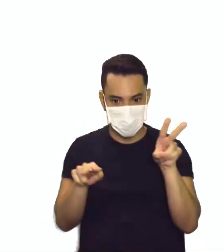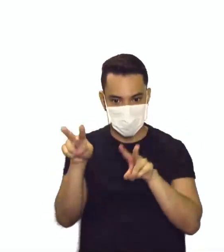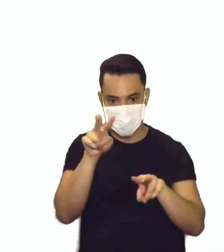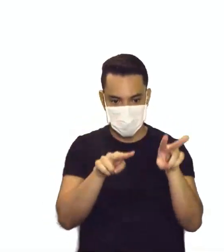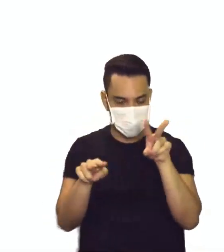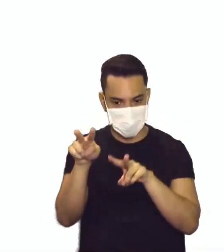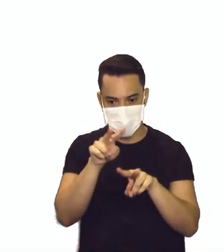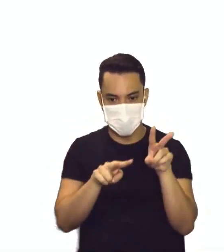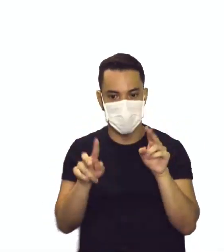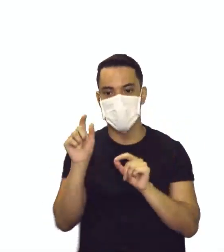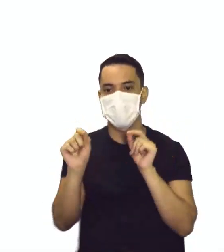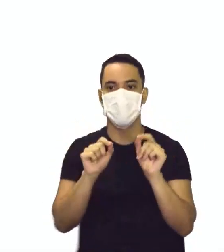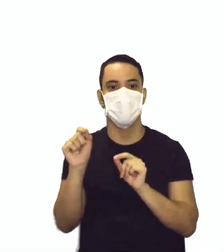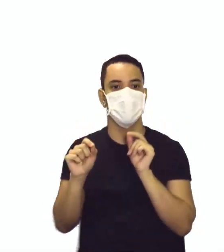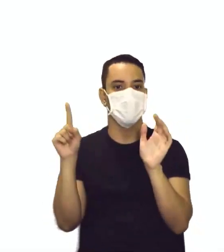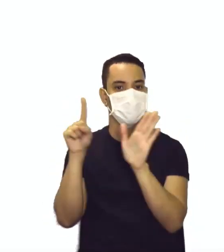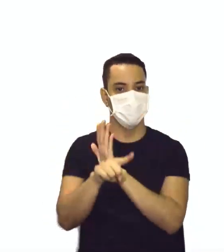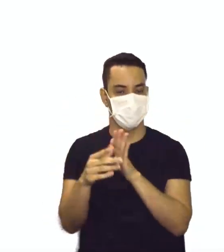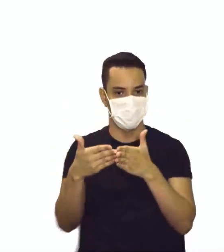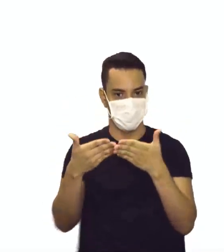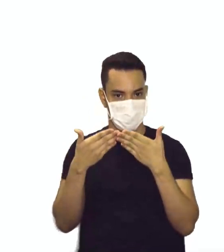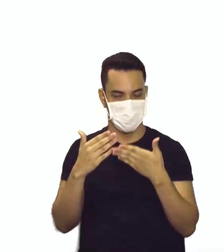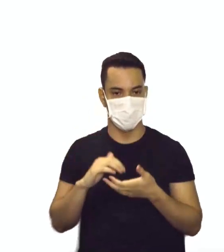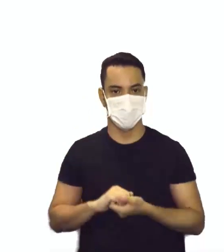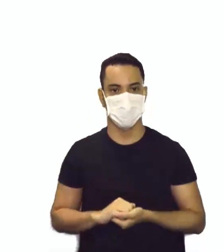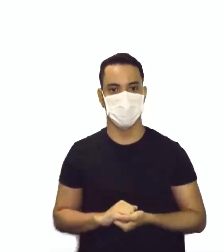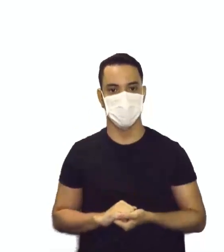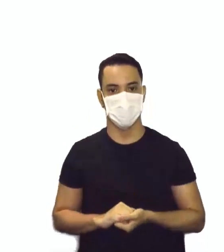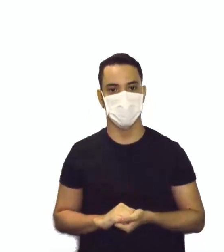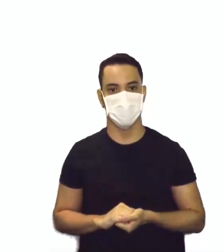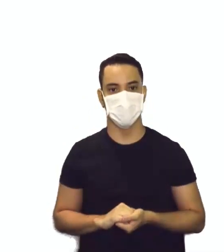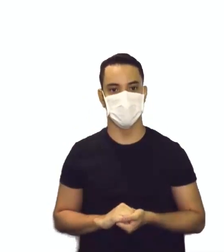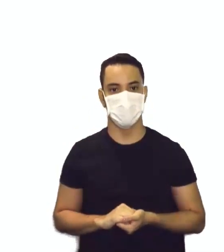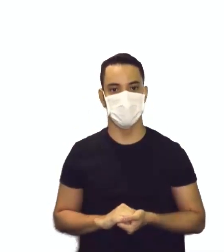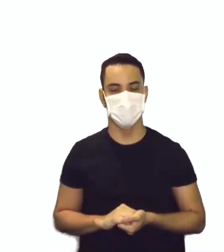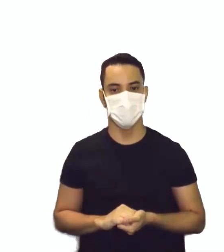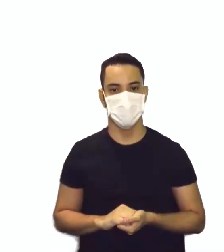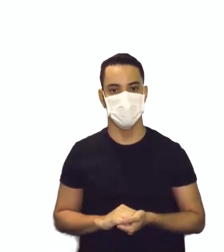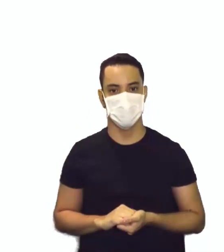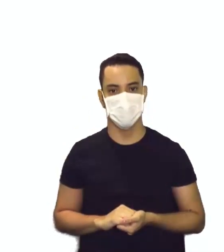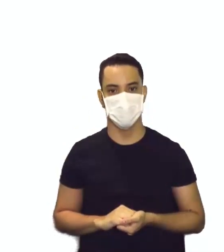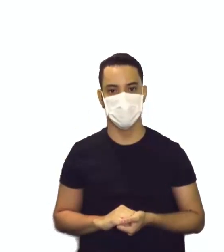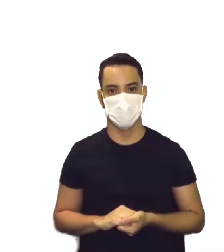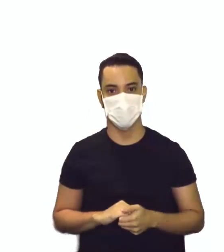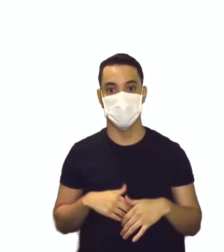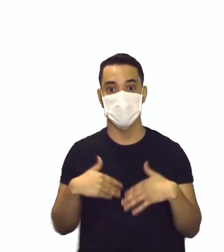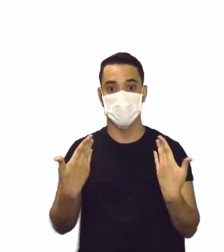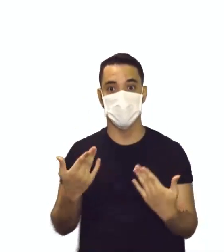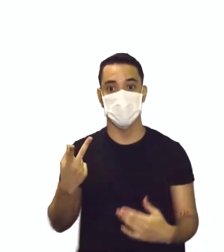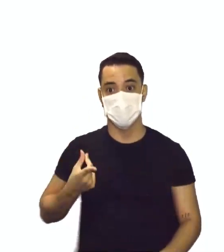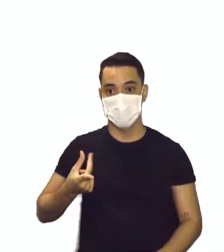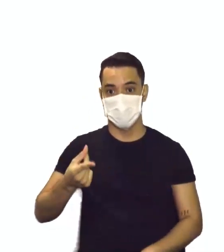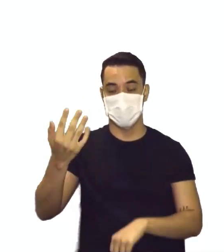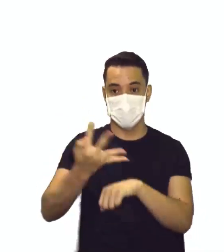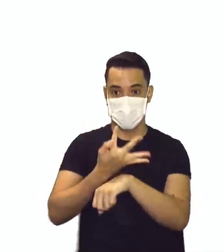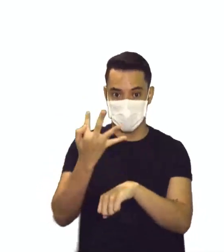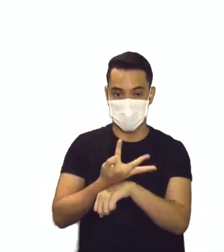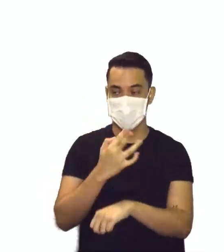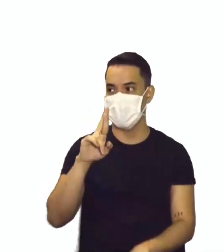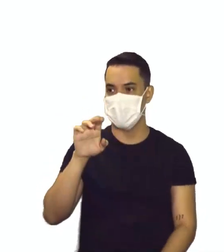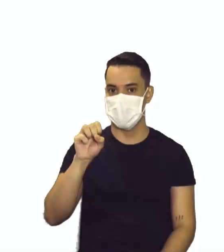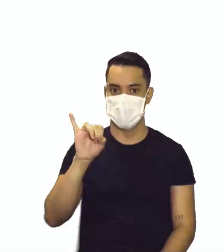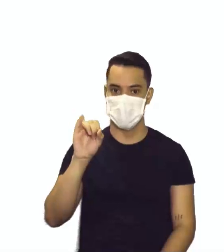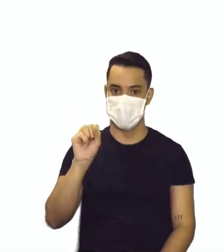ver o que a questão está pedindo. Bom, vamos lá. Questão 2. A resistividade, olha só, ele já